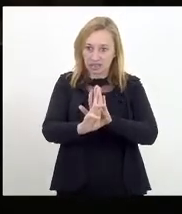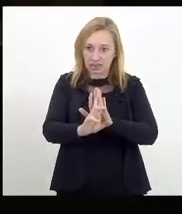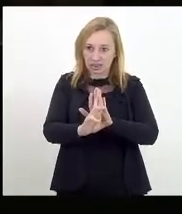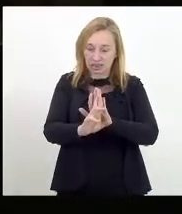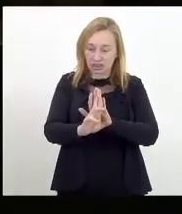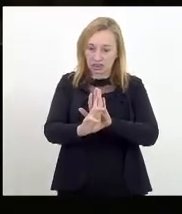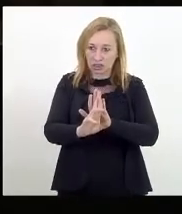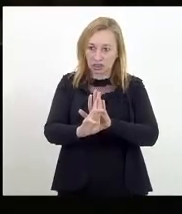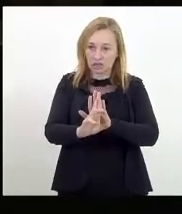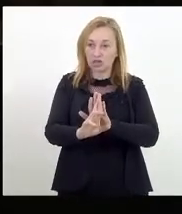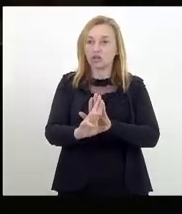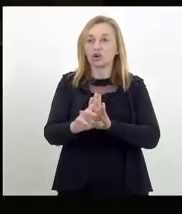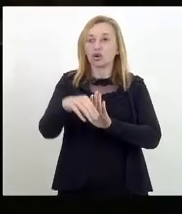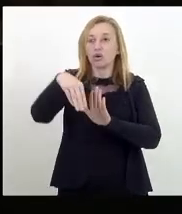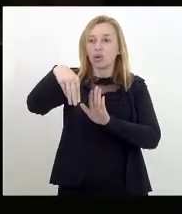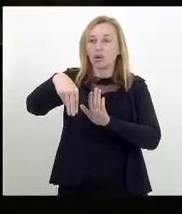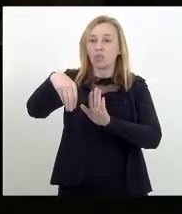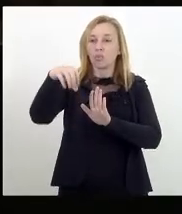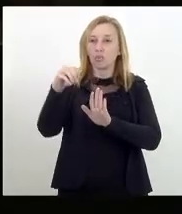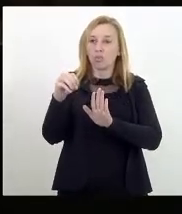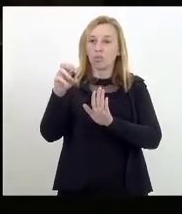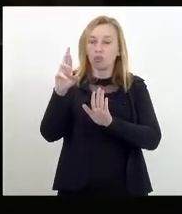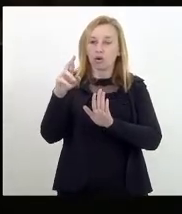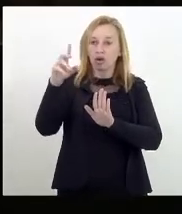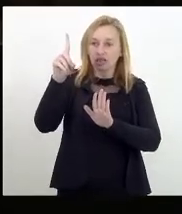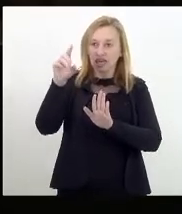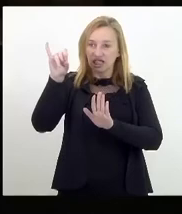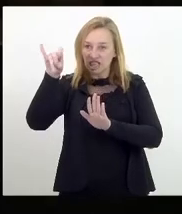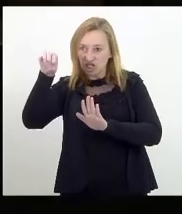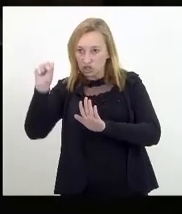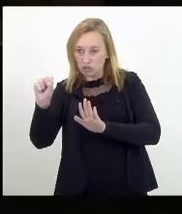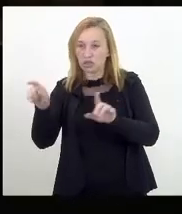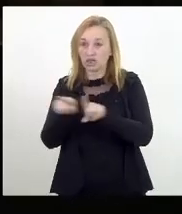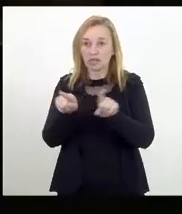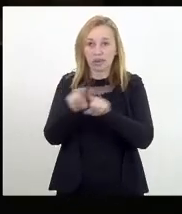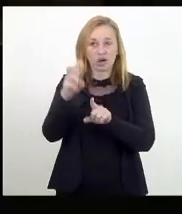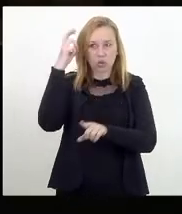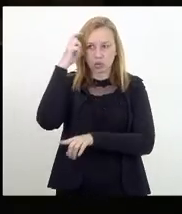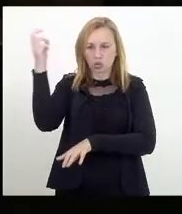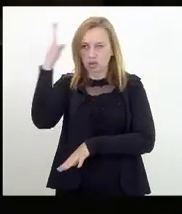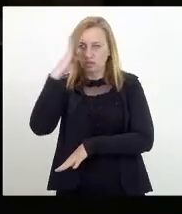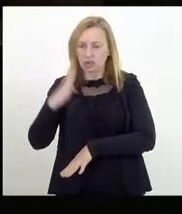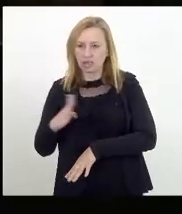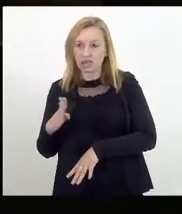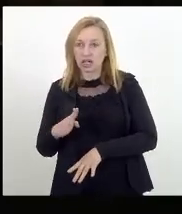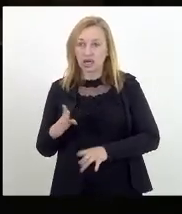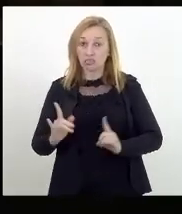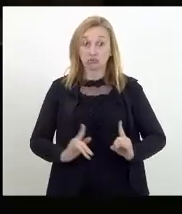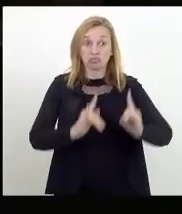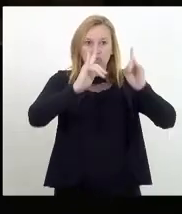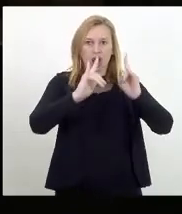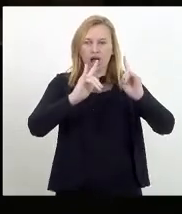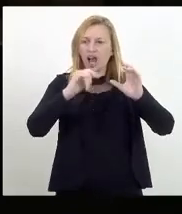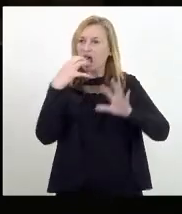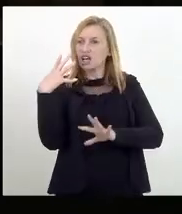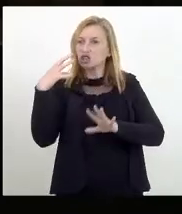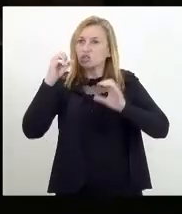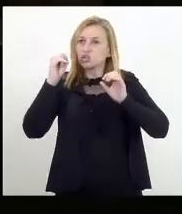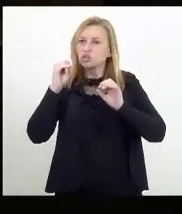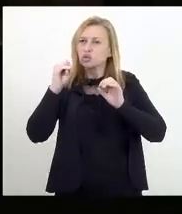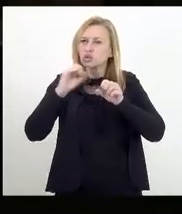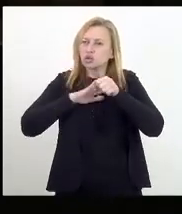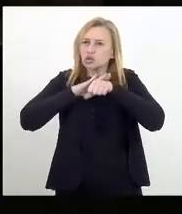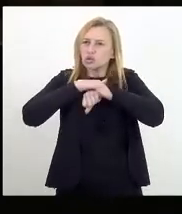modernismo e da cultura brasileira e o edifício a noite Onde